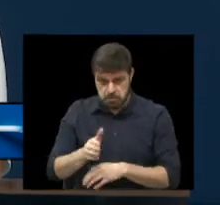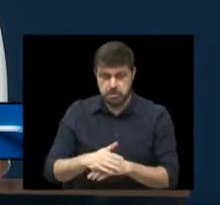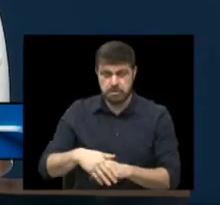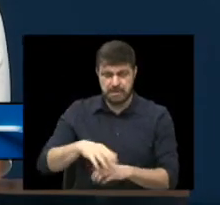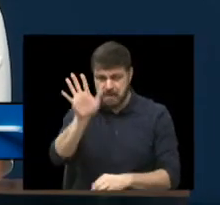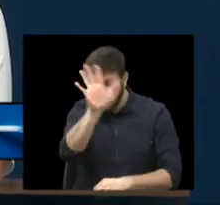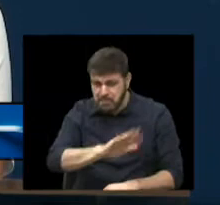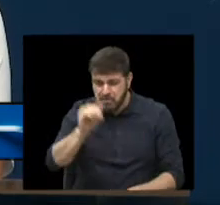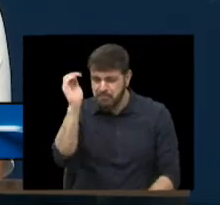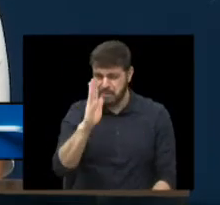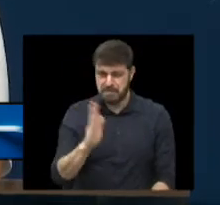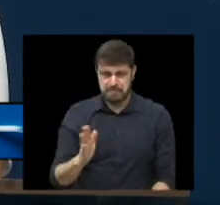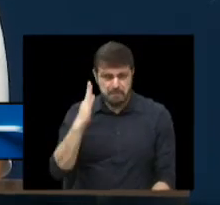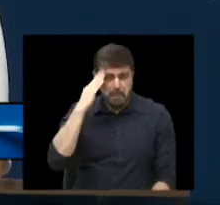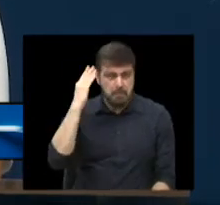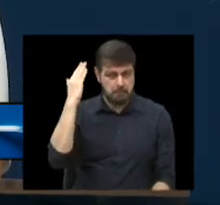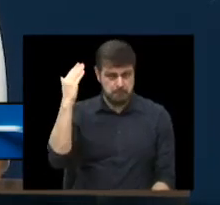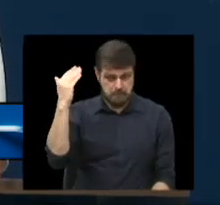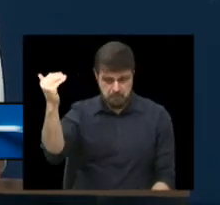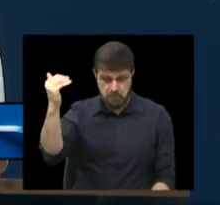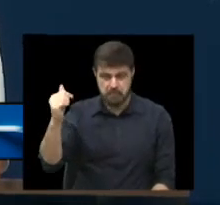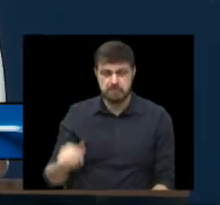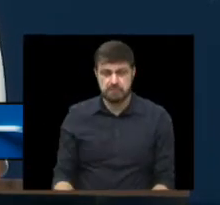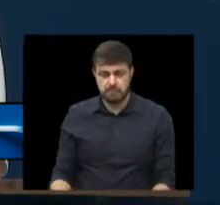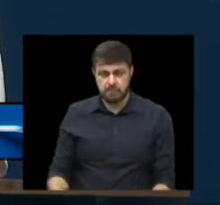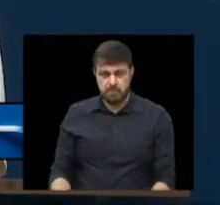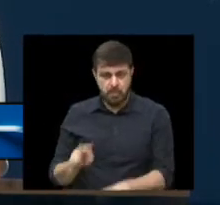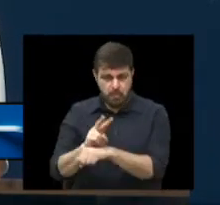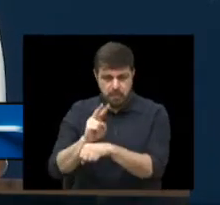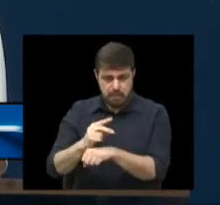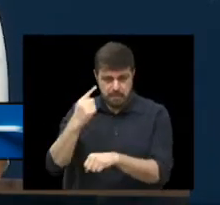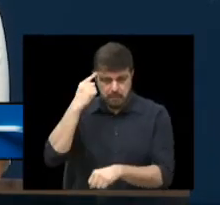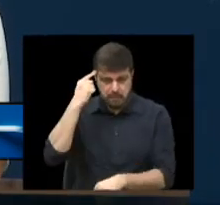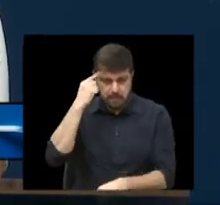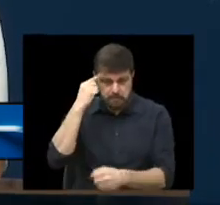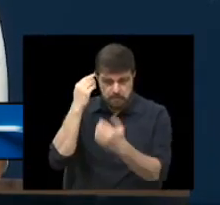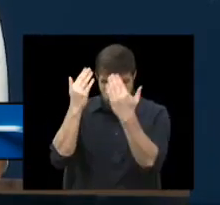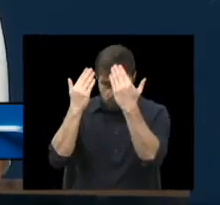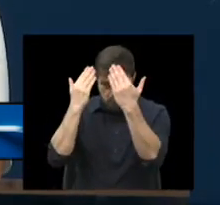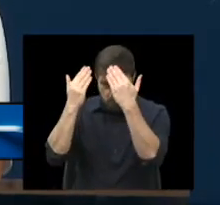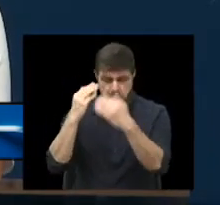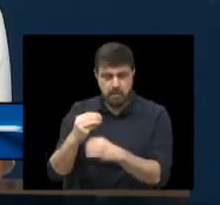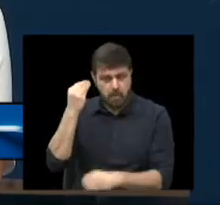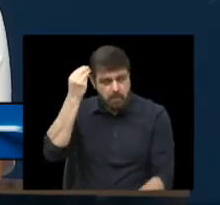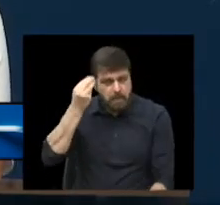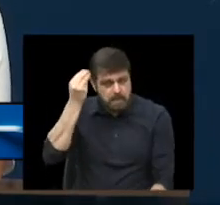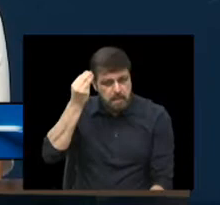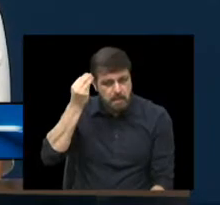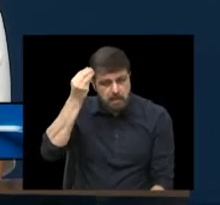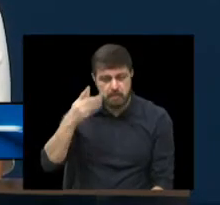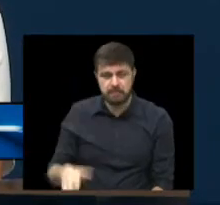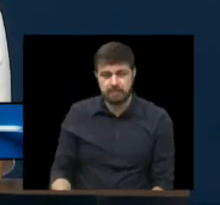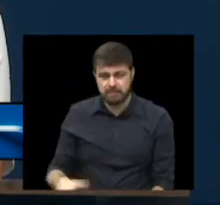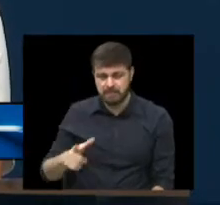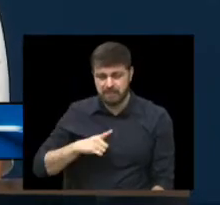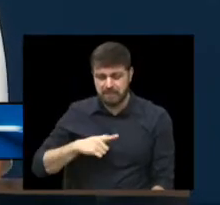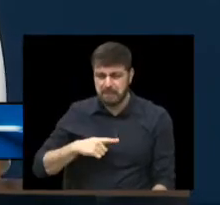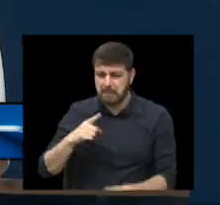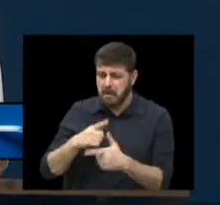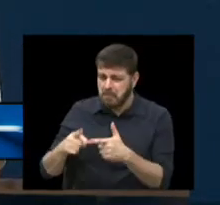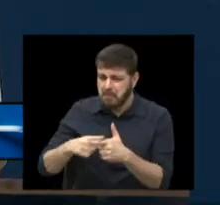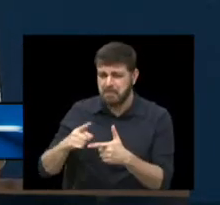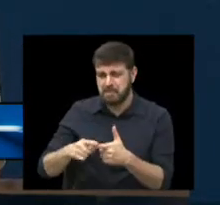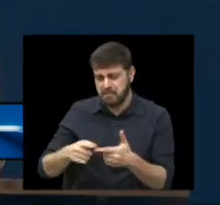nacional em termos de saúde mental e que está sob profundo ataque da Prefeitura Jonas Donizete,